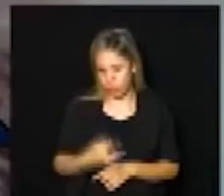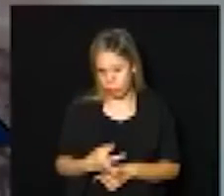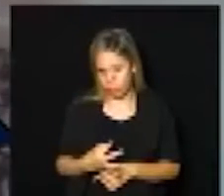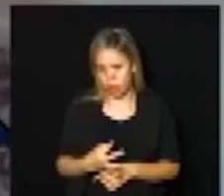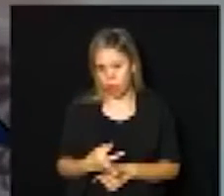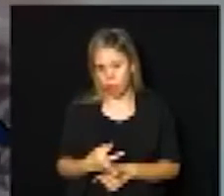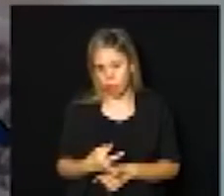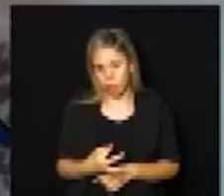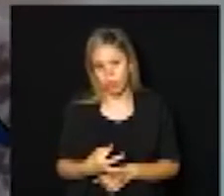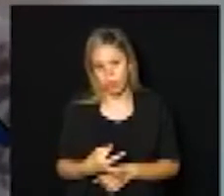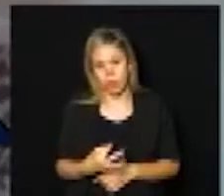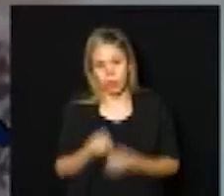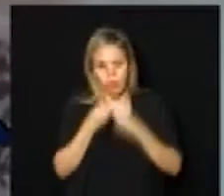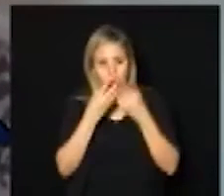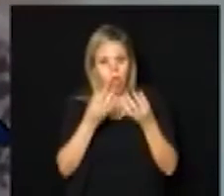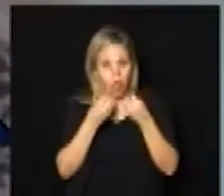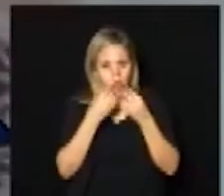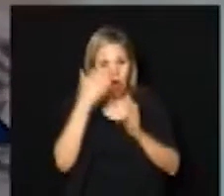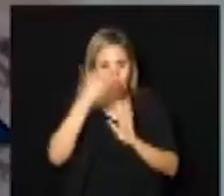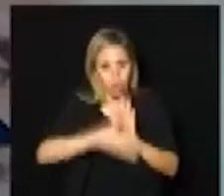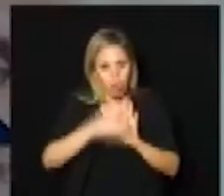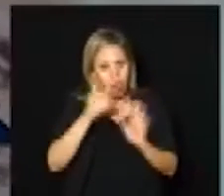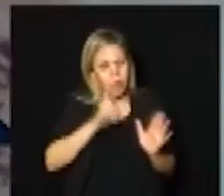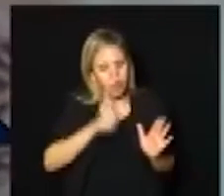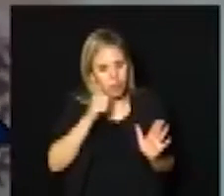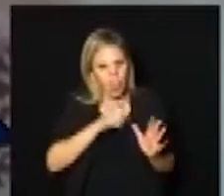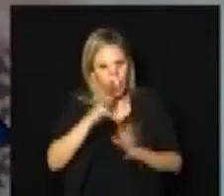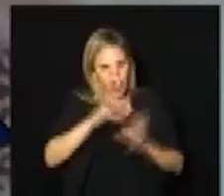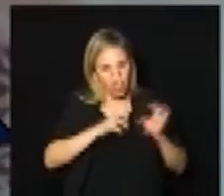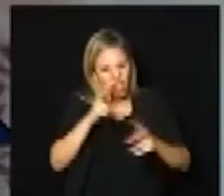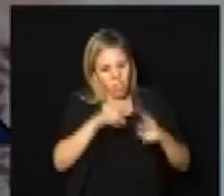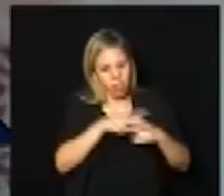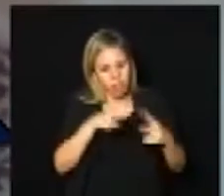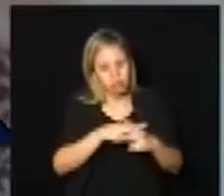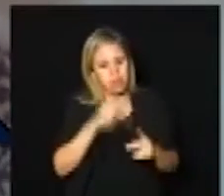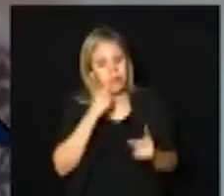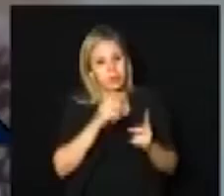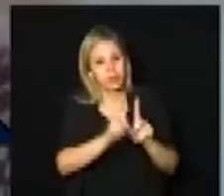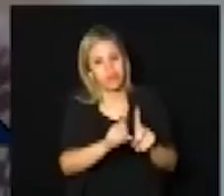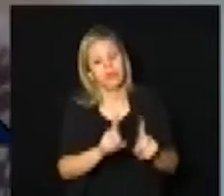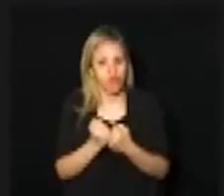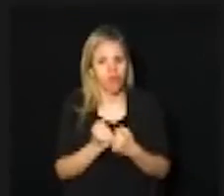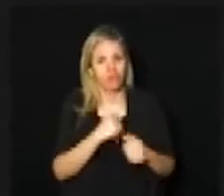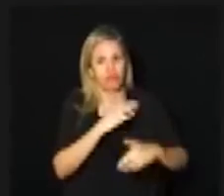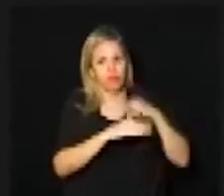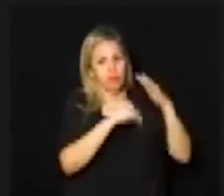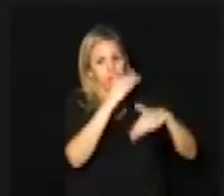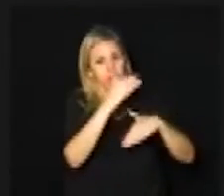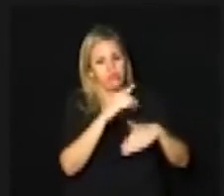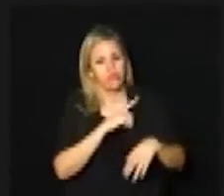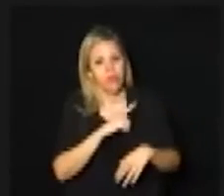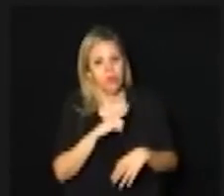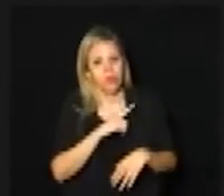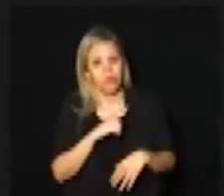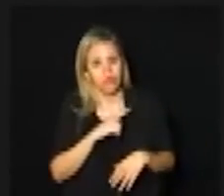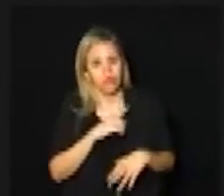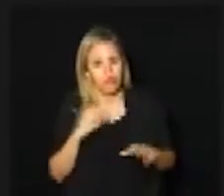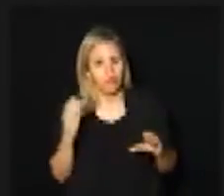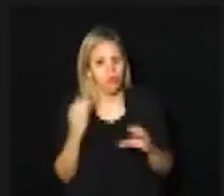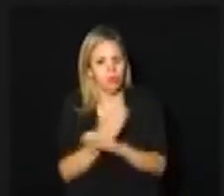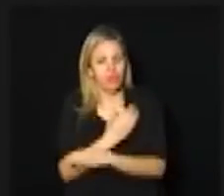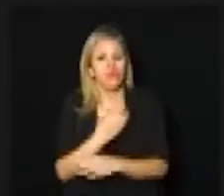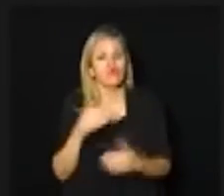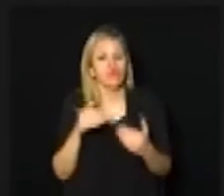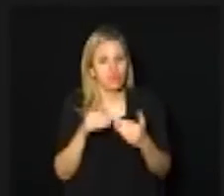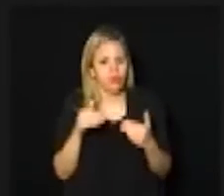431% de relatos de brigas de casal com indícios de violência doméstica. Nós temos com total concordância de